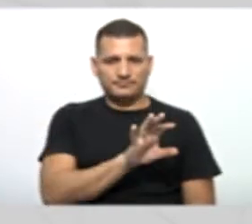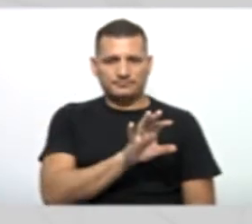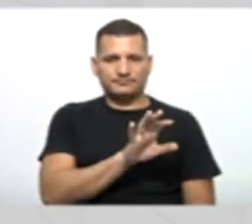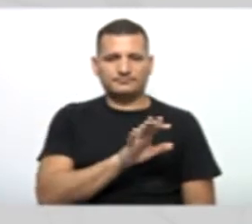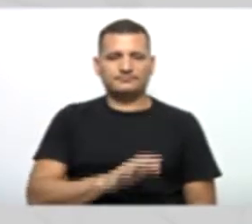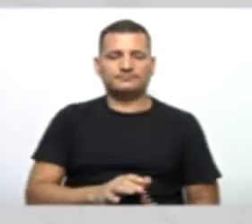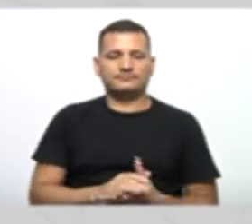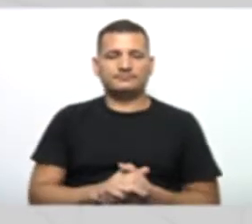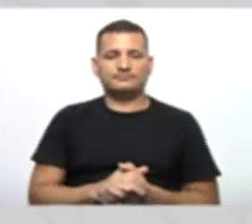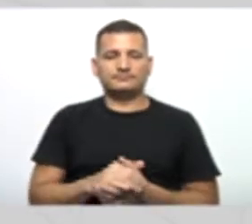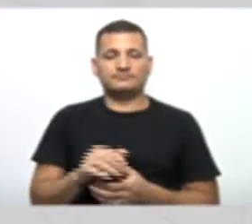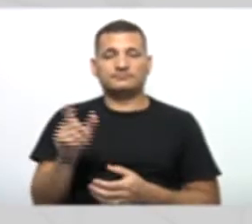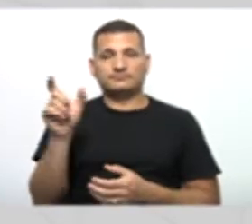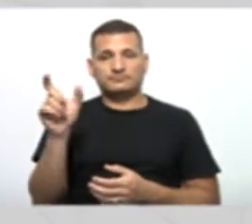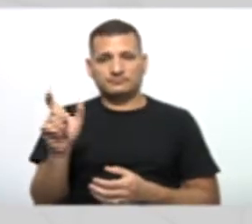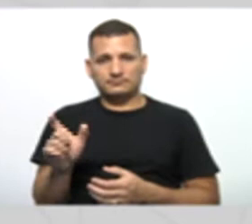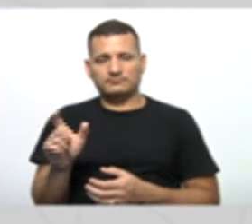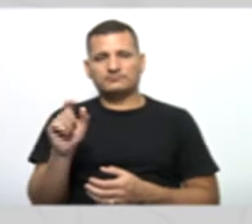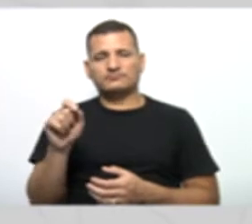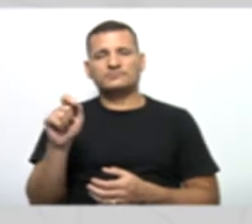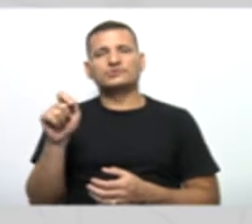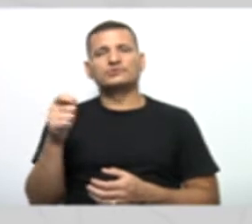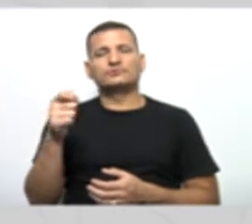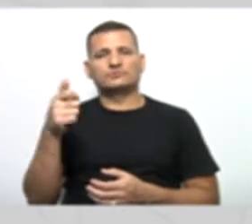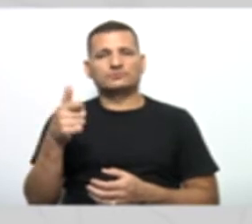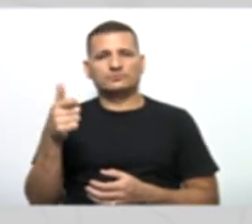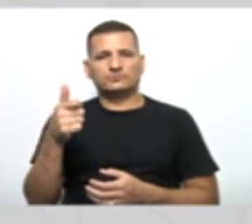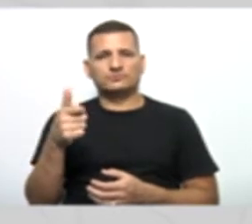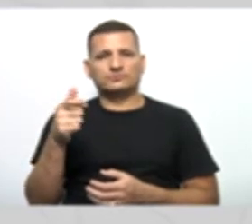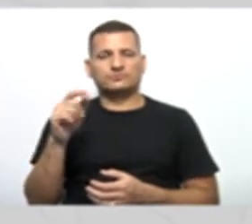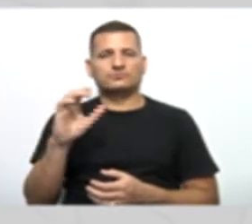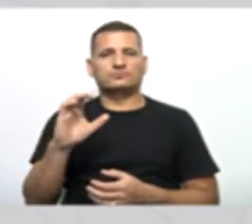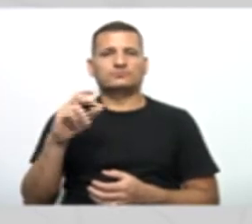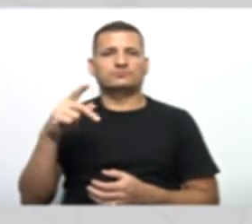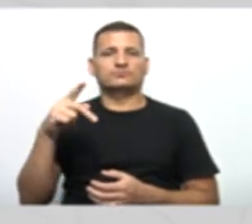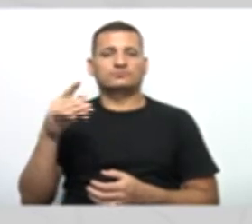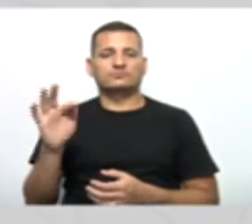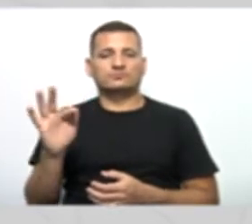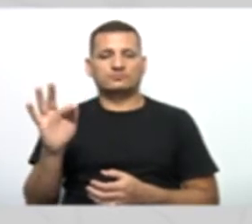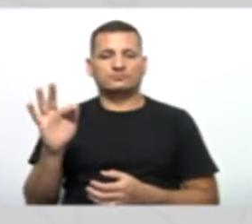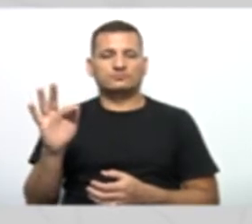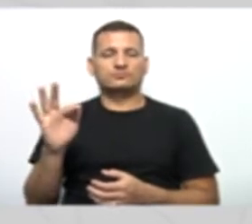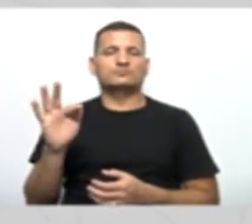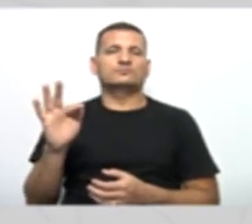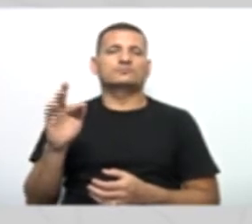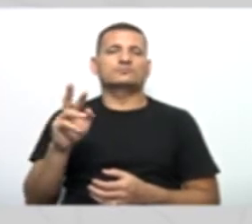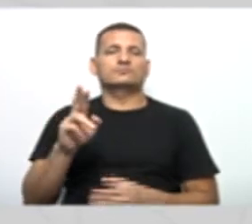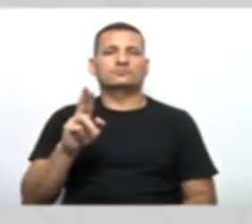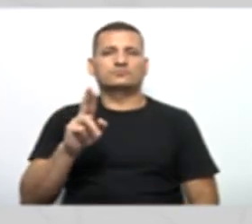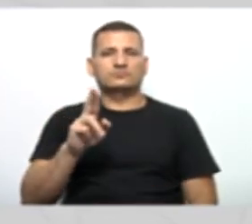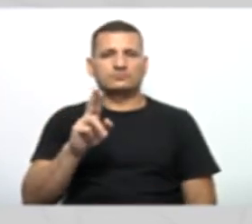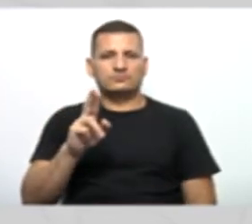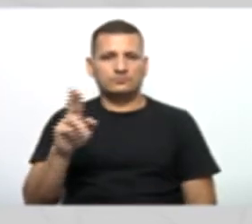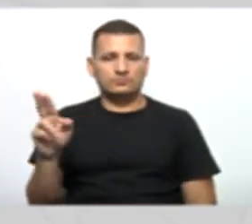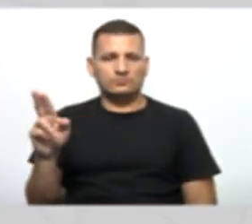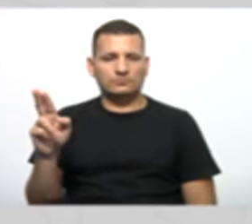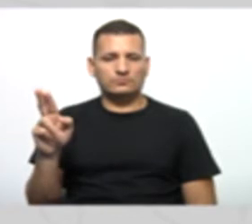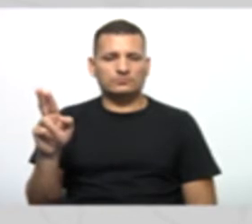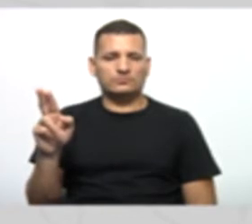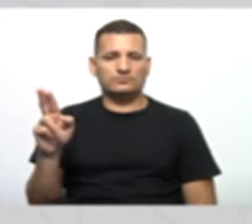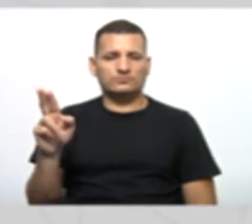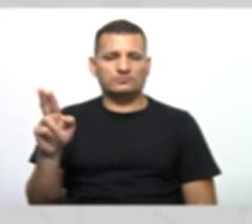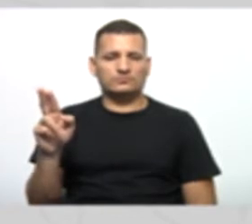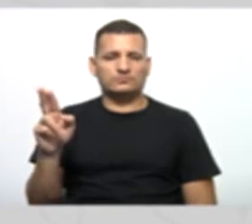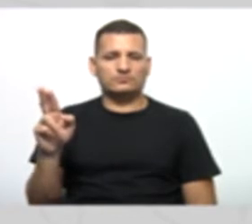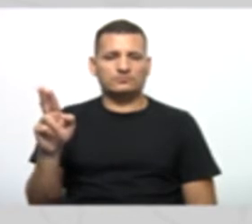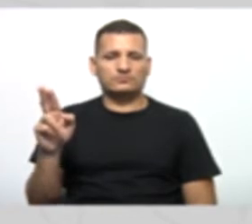primária de cliente é o CPF, e dentro dele eu tenho um nome que eu determinei que vai ser um texto